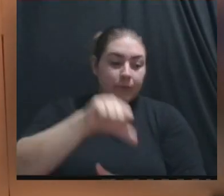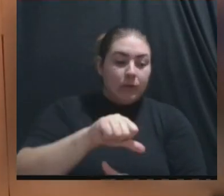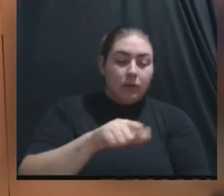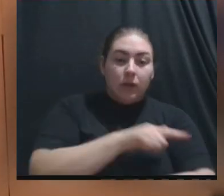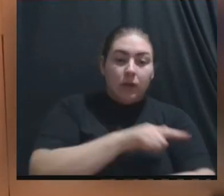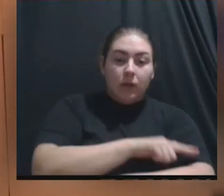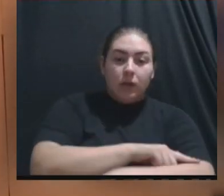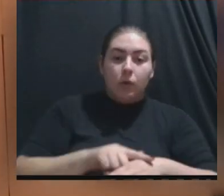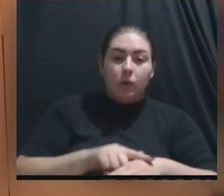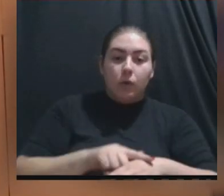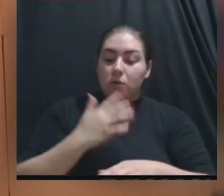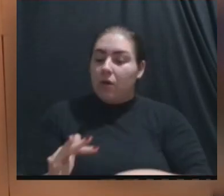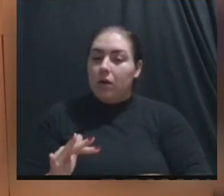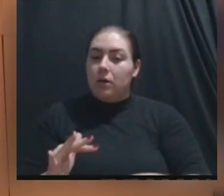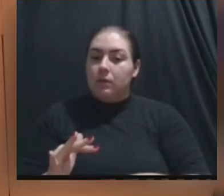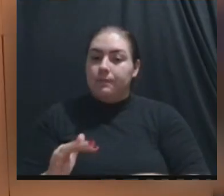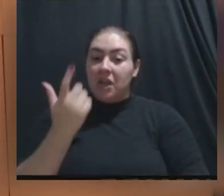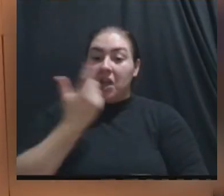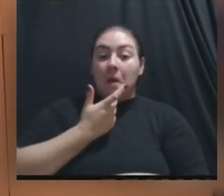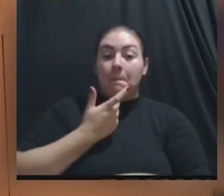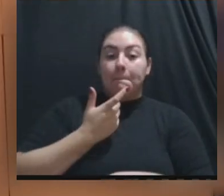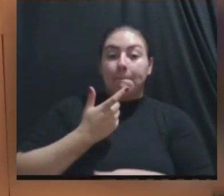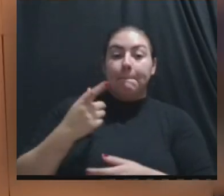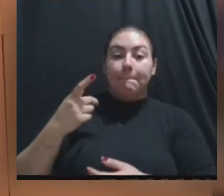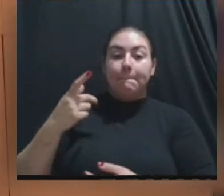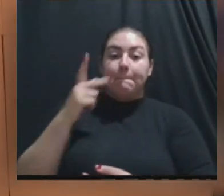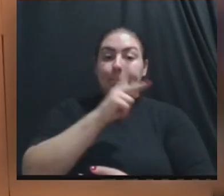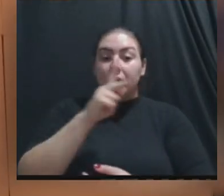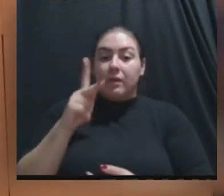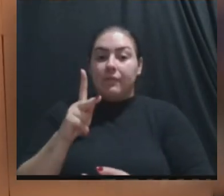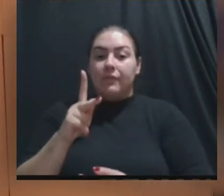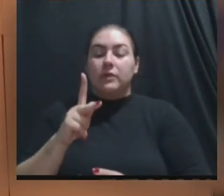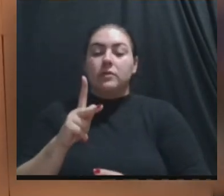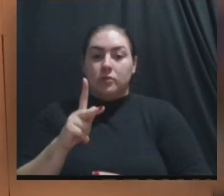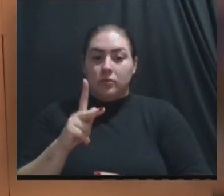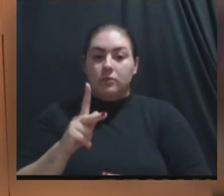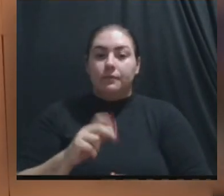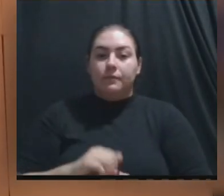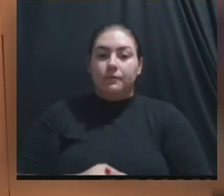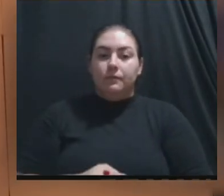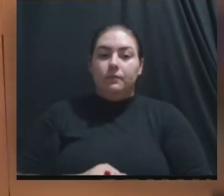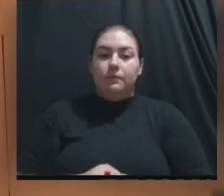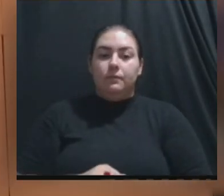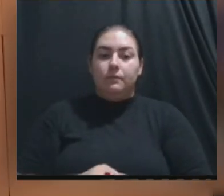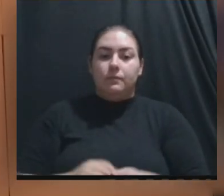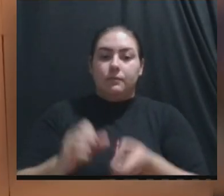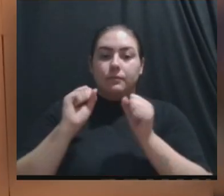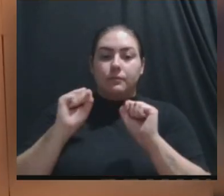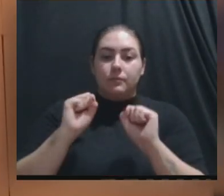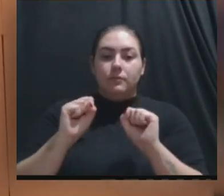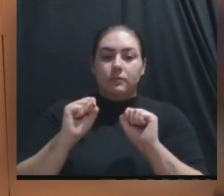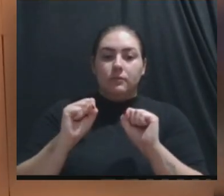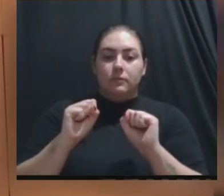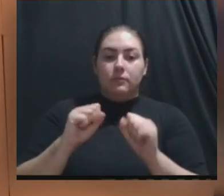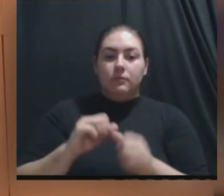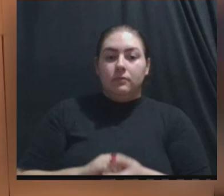sou professora adjunto 1 e eu posso dar aula tanto de educação infantil como fundamental. Eu